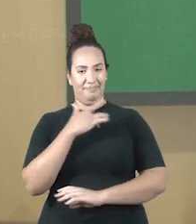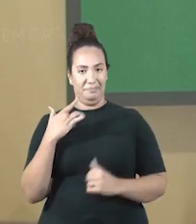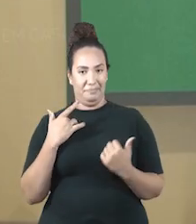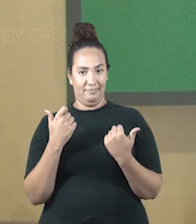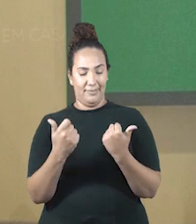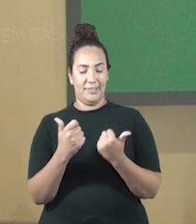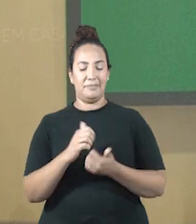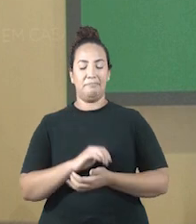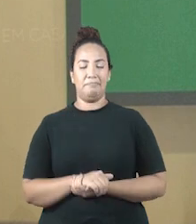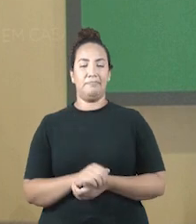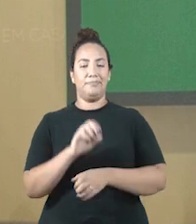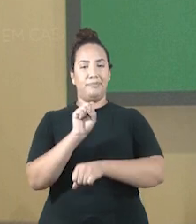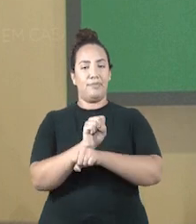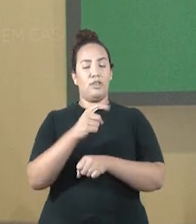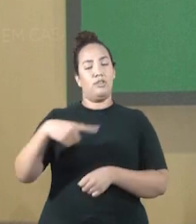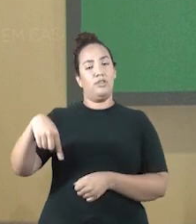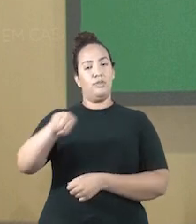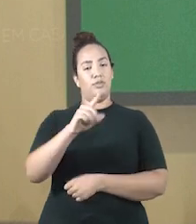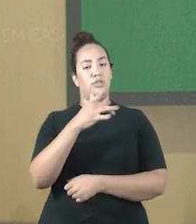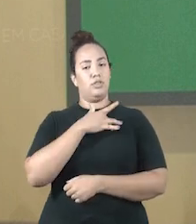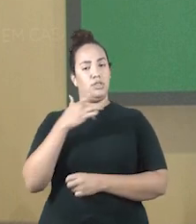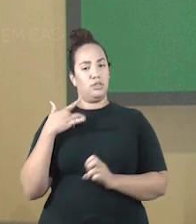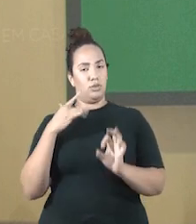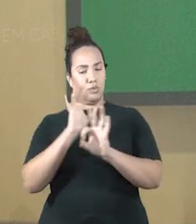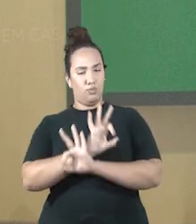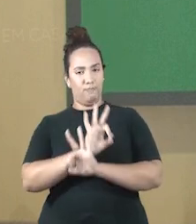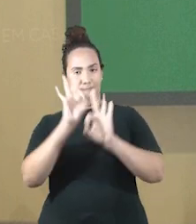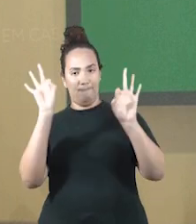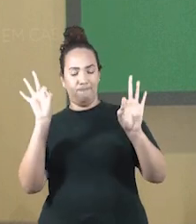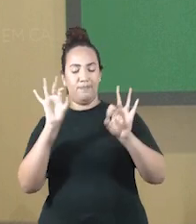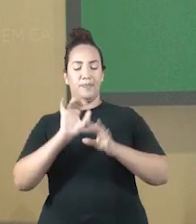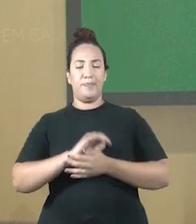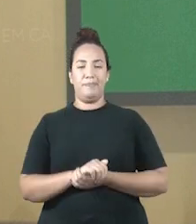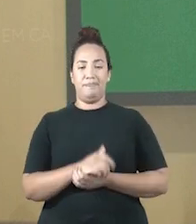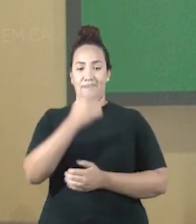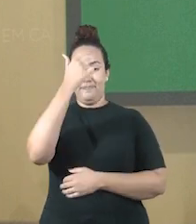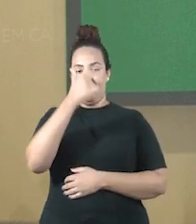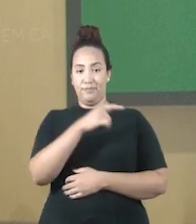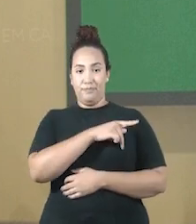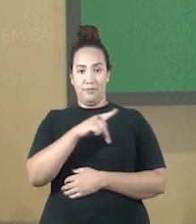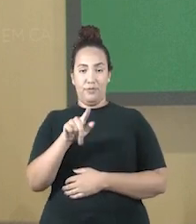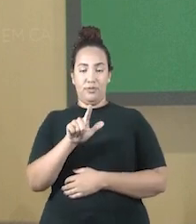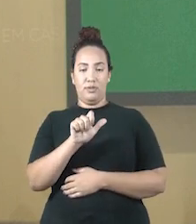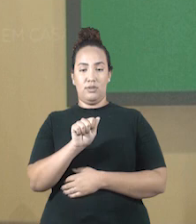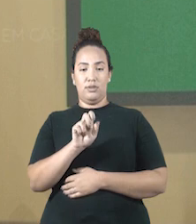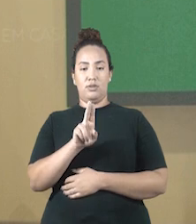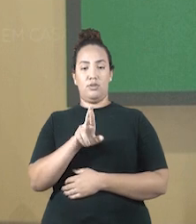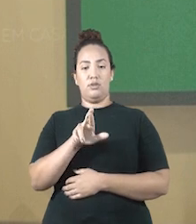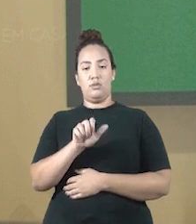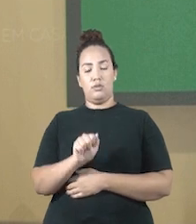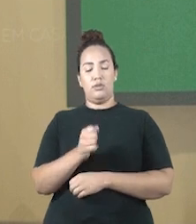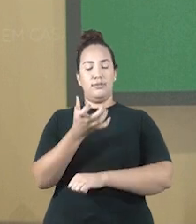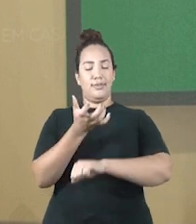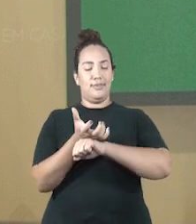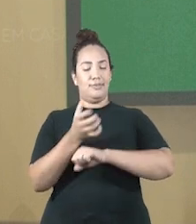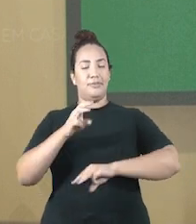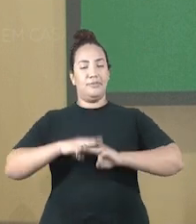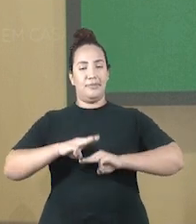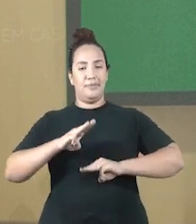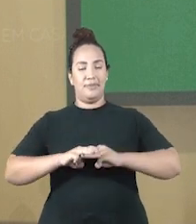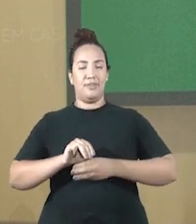como você está? Espero que estejam todos bem e se cuidando por aí. Eu sou a professora Laura da disciplina de